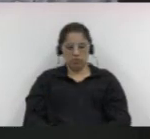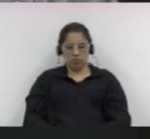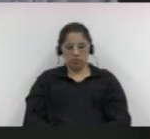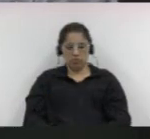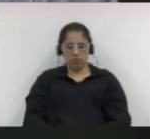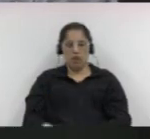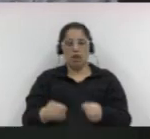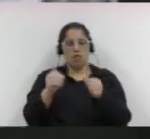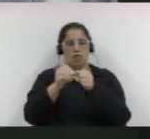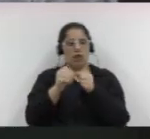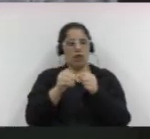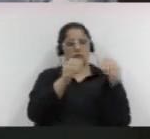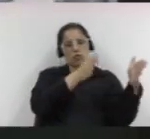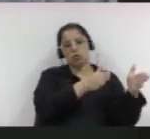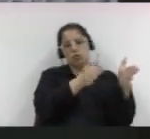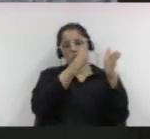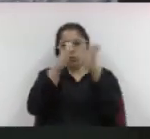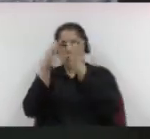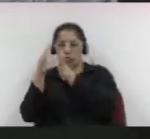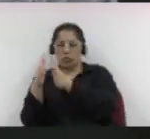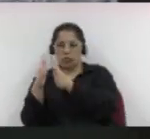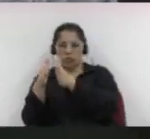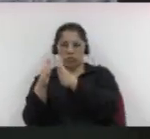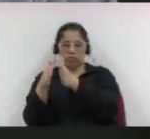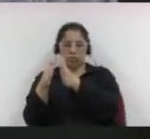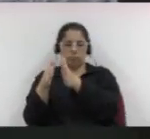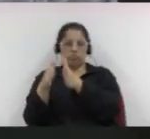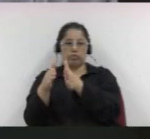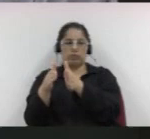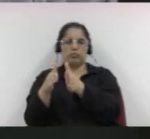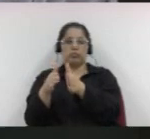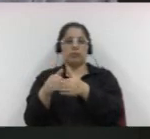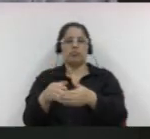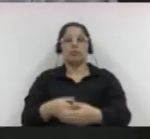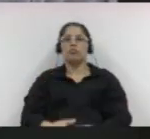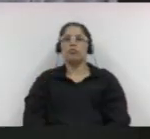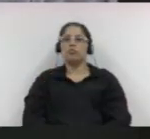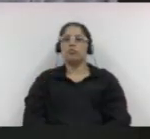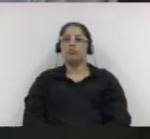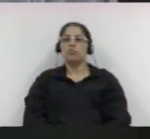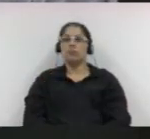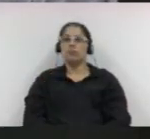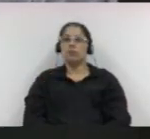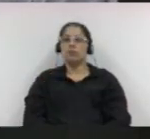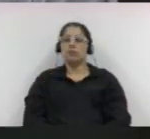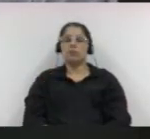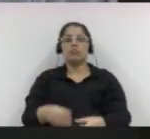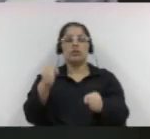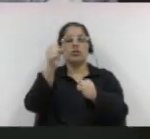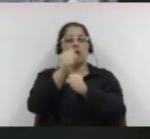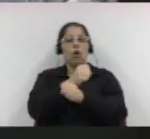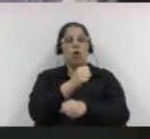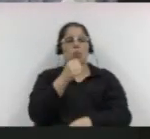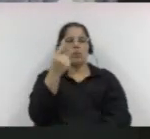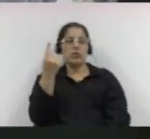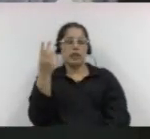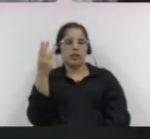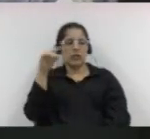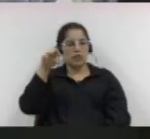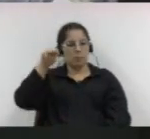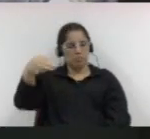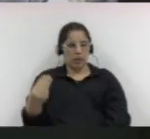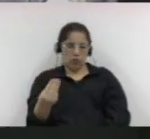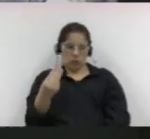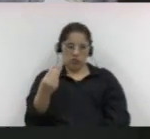da pista. E tem mais, o presidente, essa obra de 13 milhões,